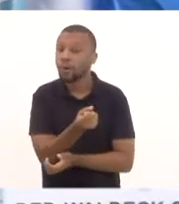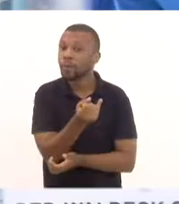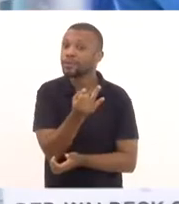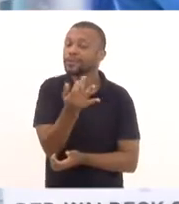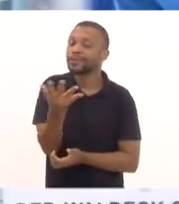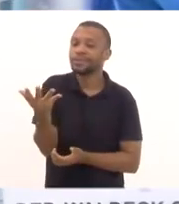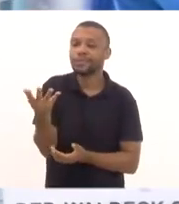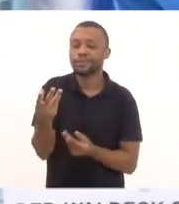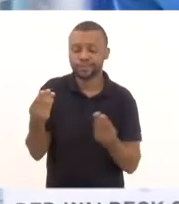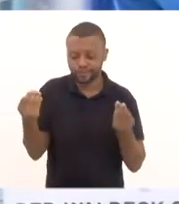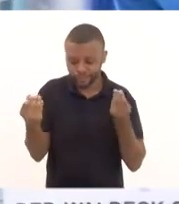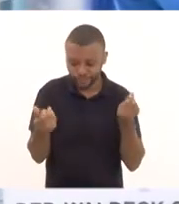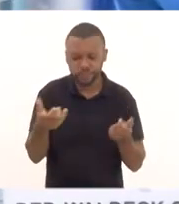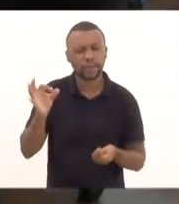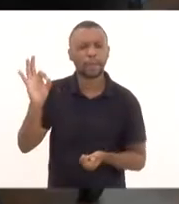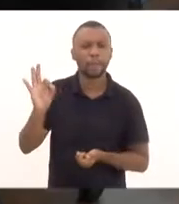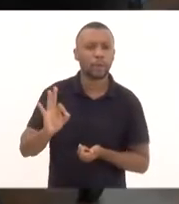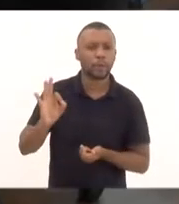de